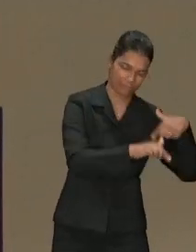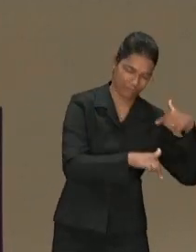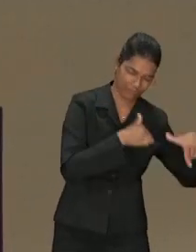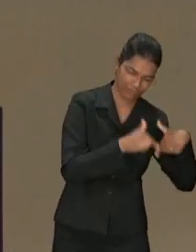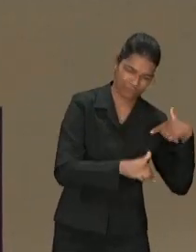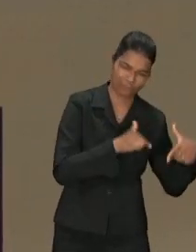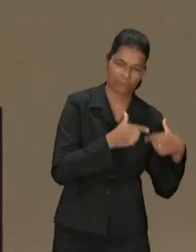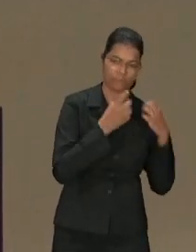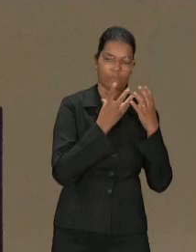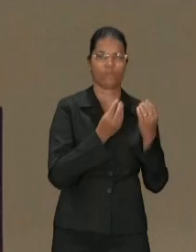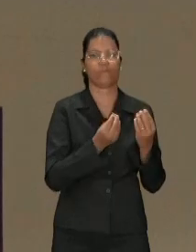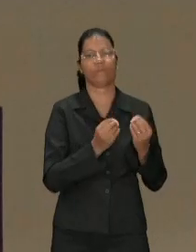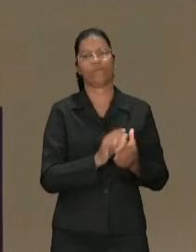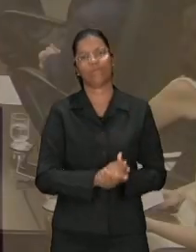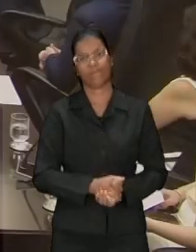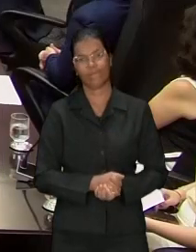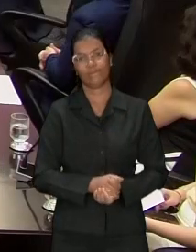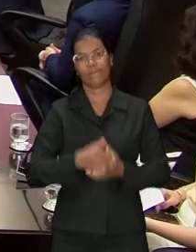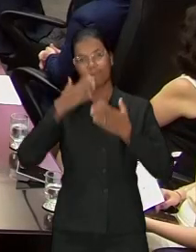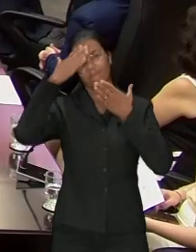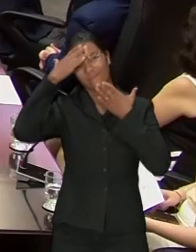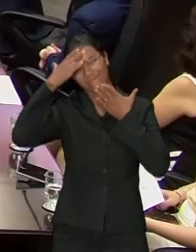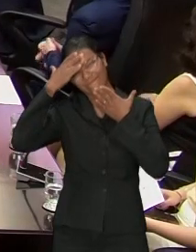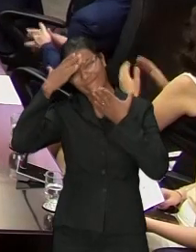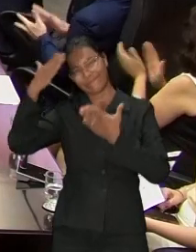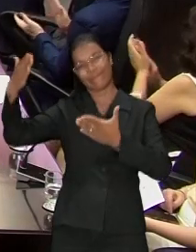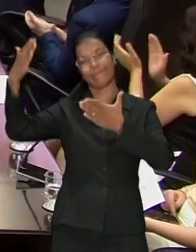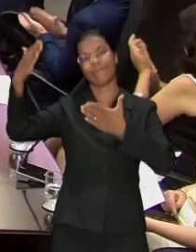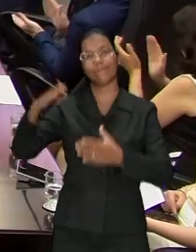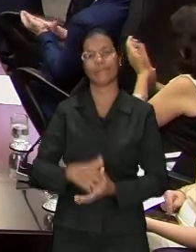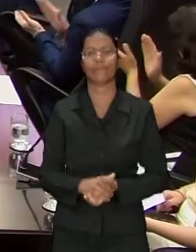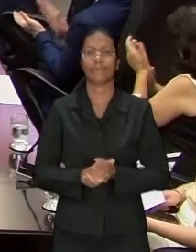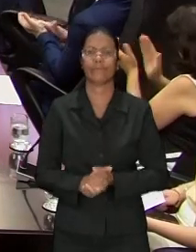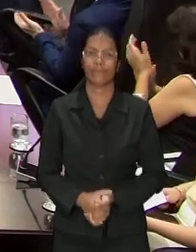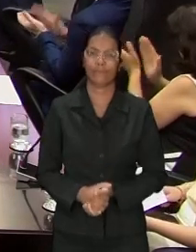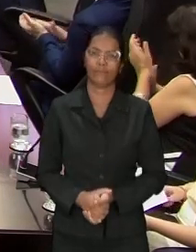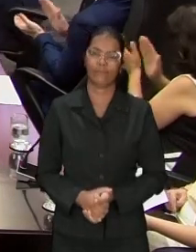estão. Muito obrigado.